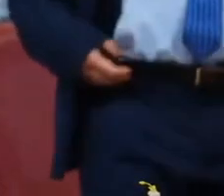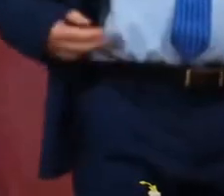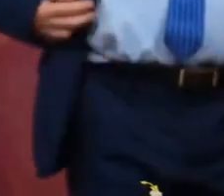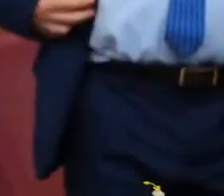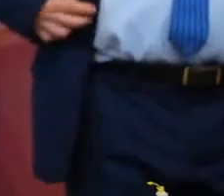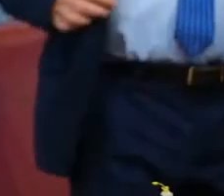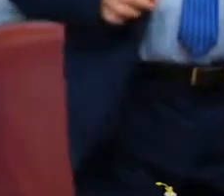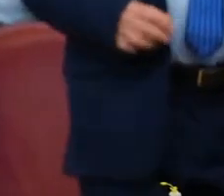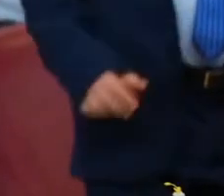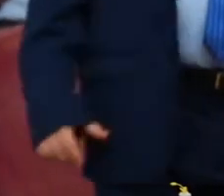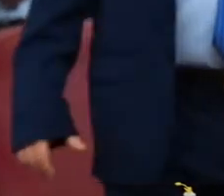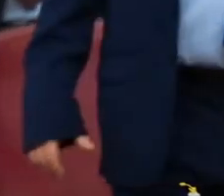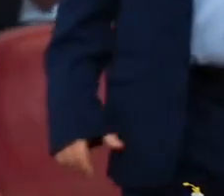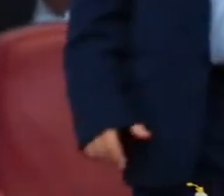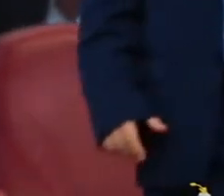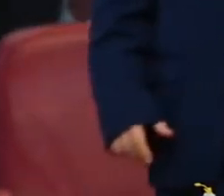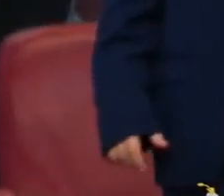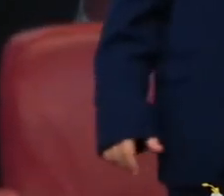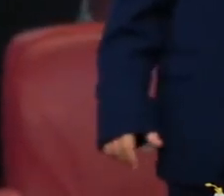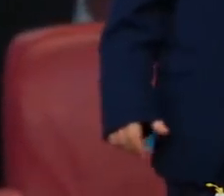Santo